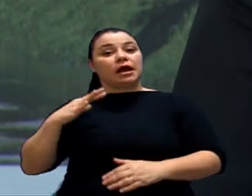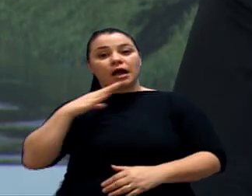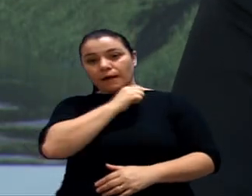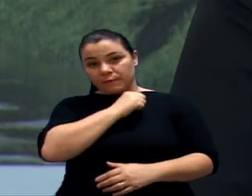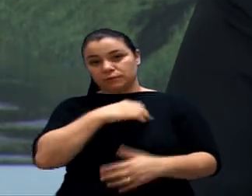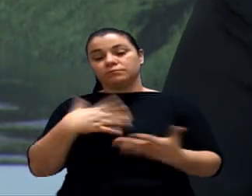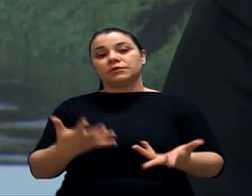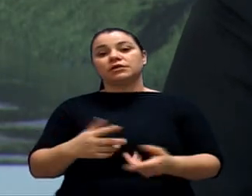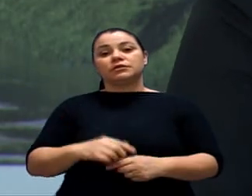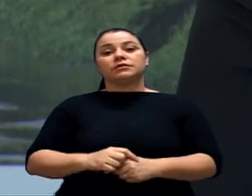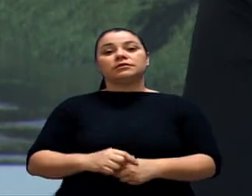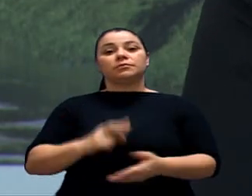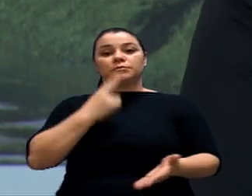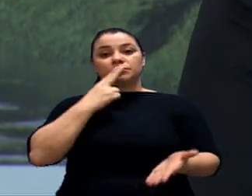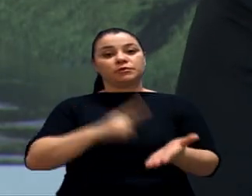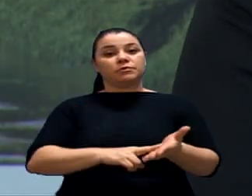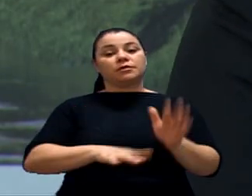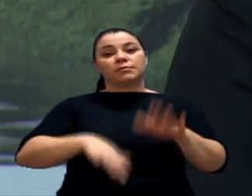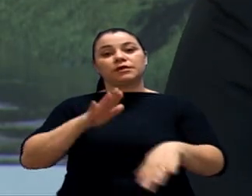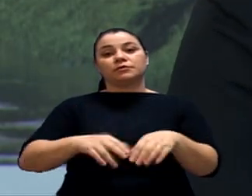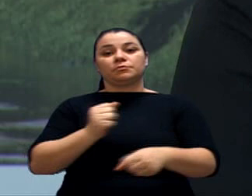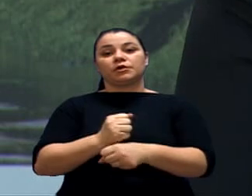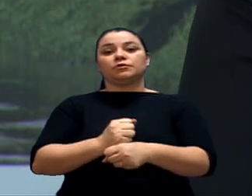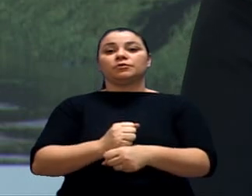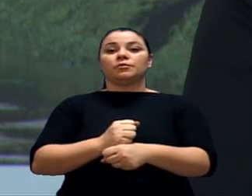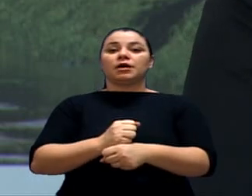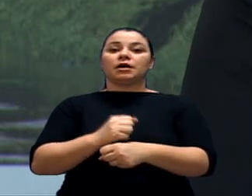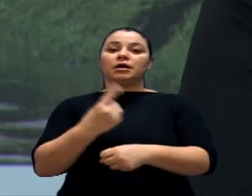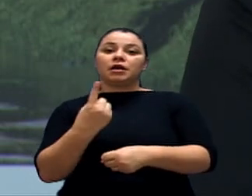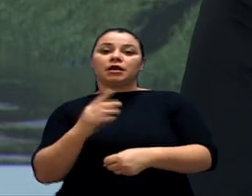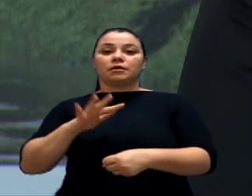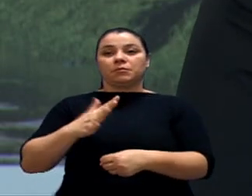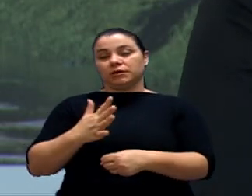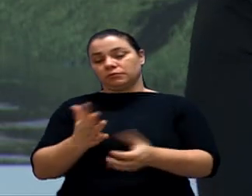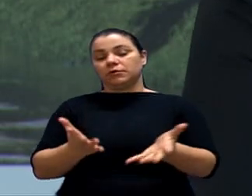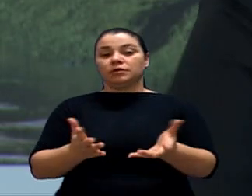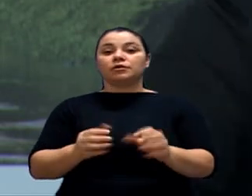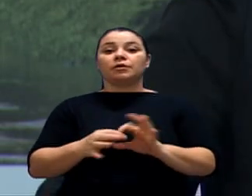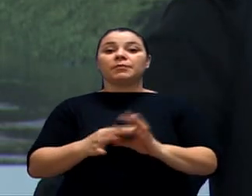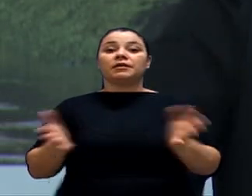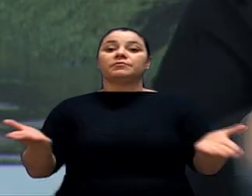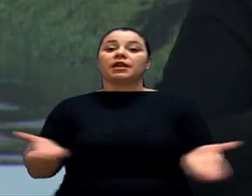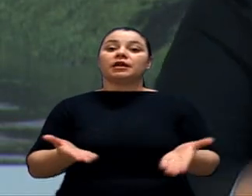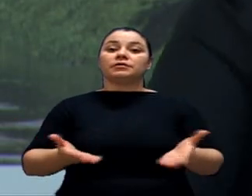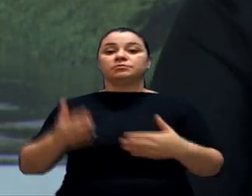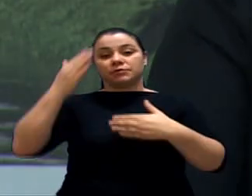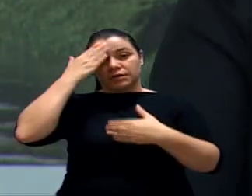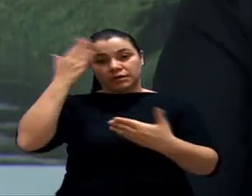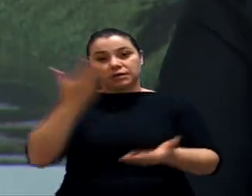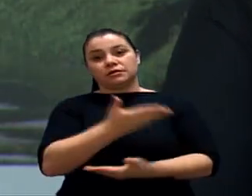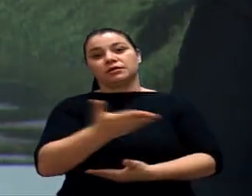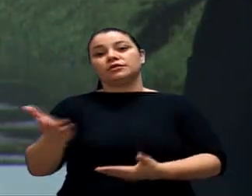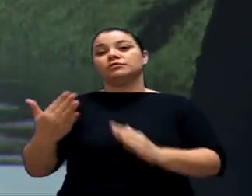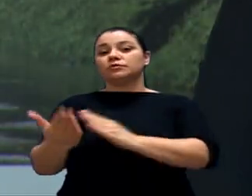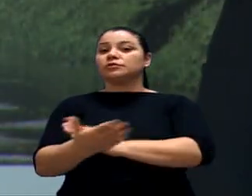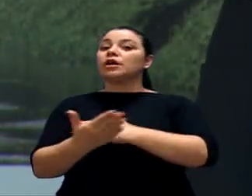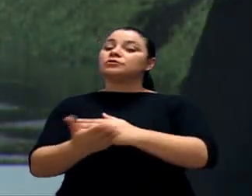antes. Temos cartas de anuência aí mais de 1 ano e meio a 2 anos para ser liberadas e foram liberadas agora. E agradeço aí a todos